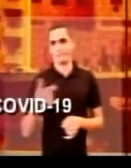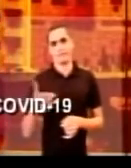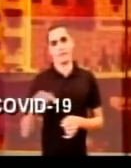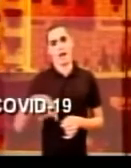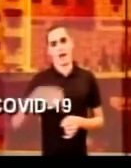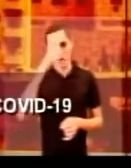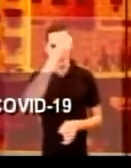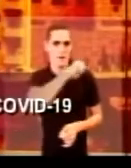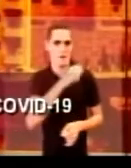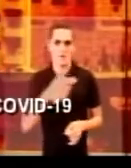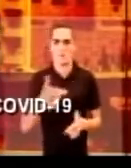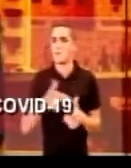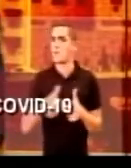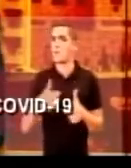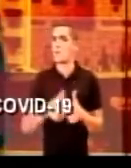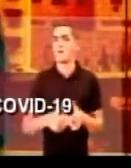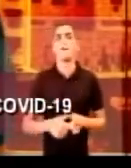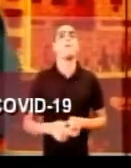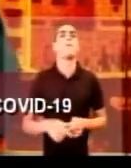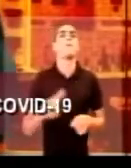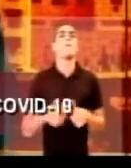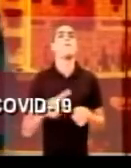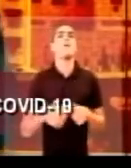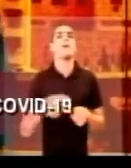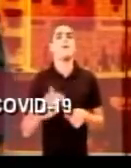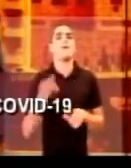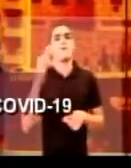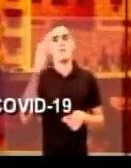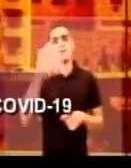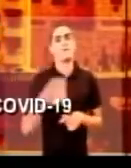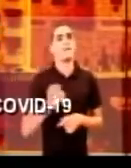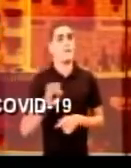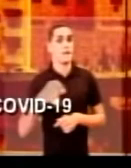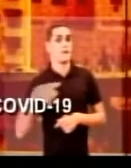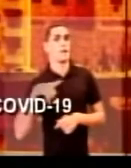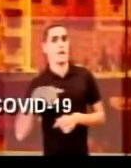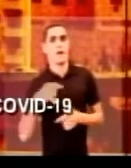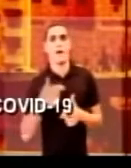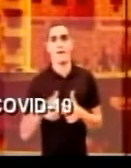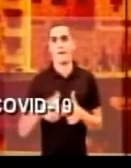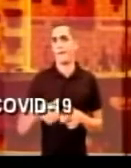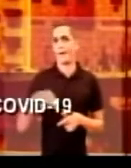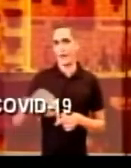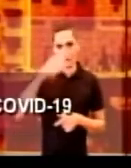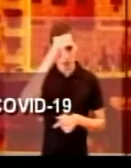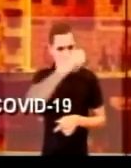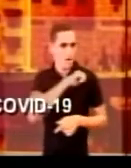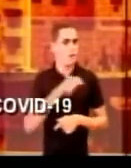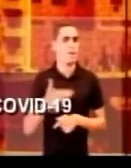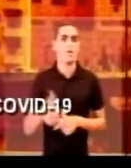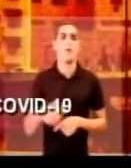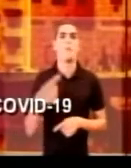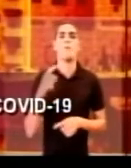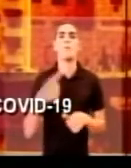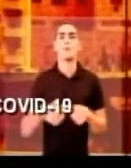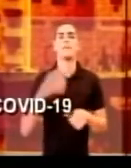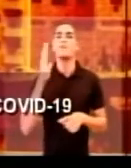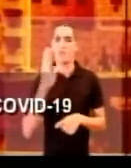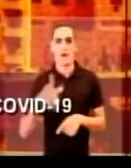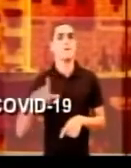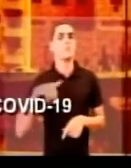não recebamos, poderá. Mas hoje garantimos que para essas primeiras fases nós estamos